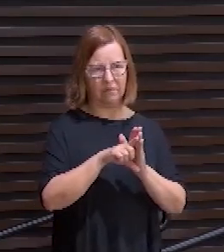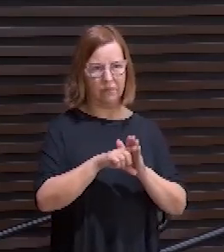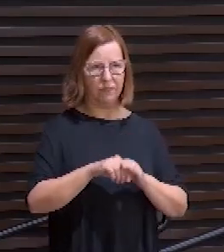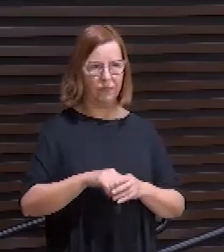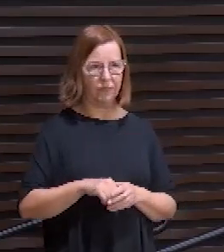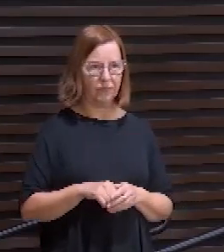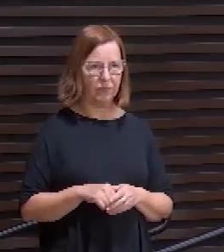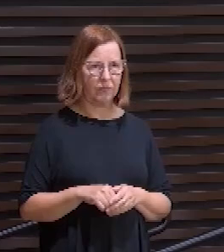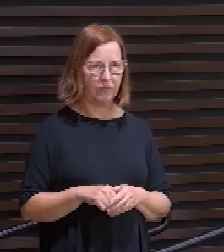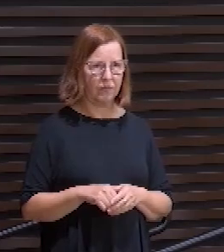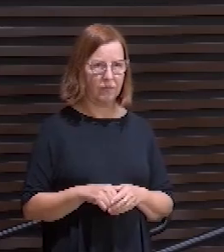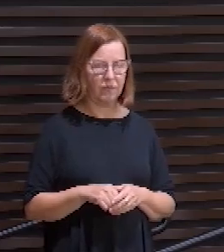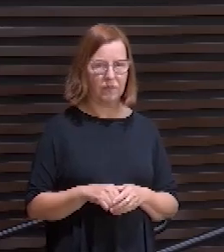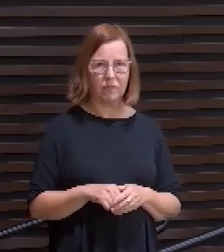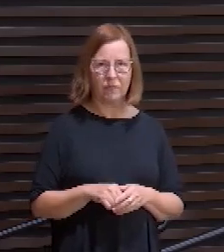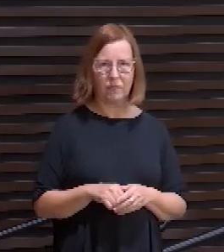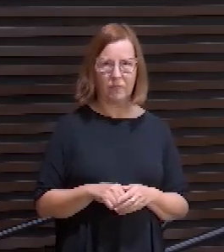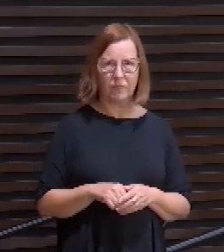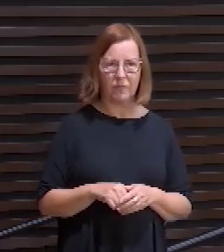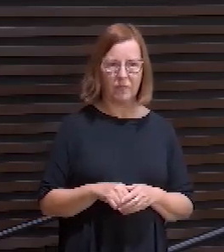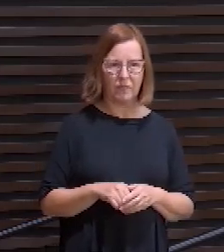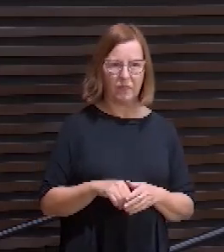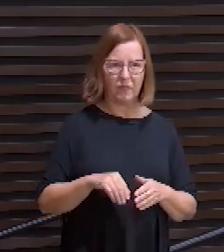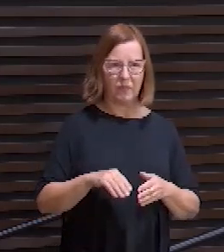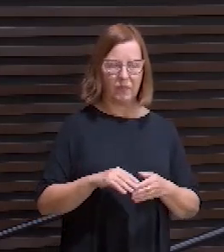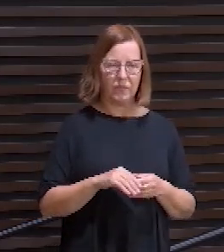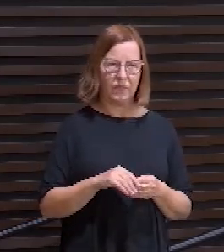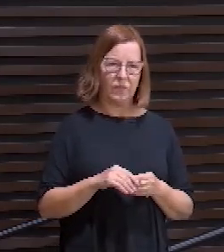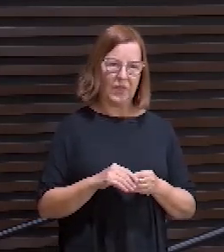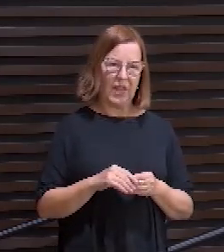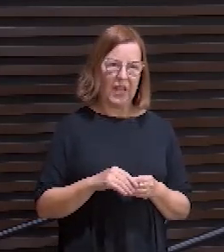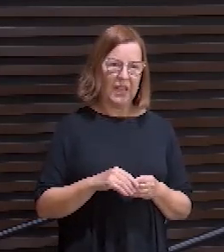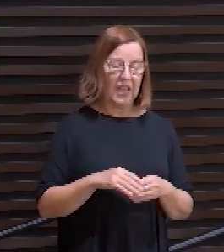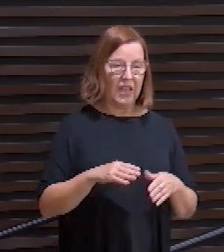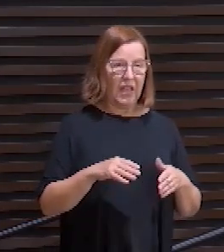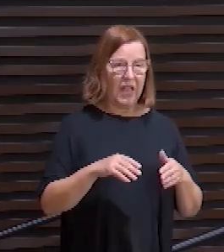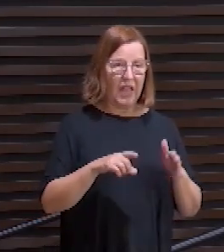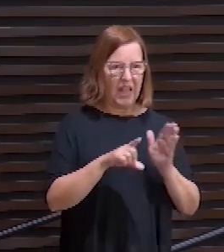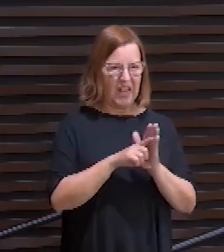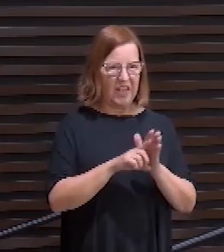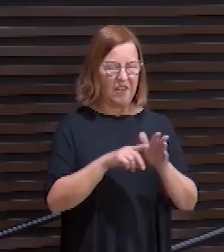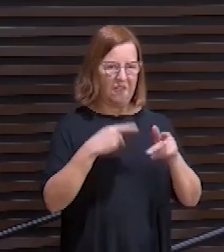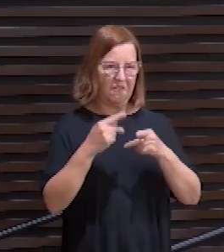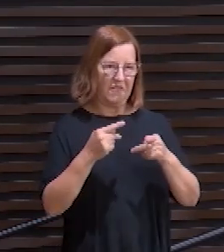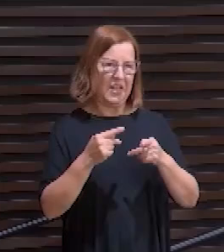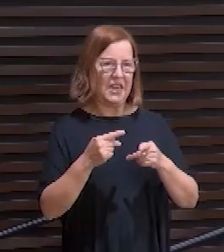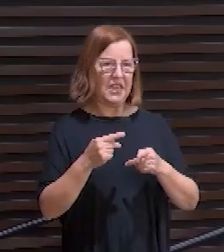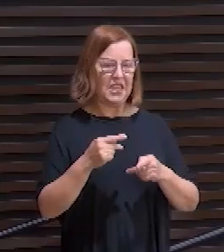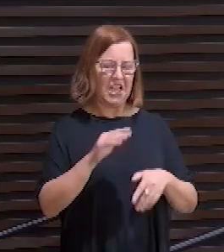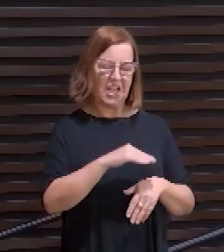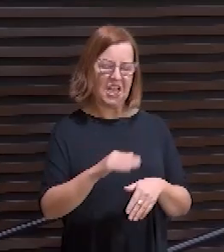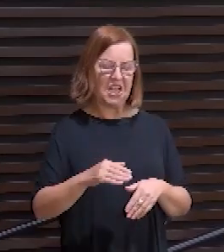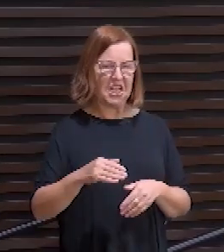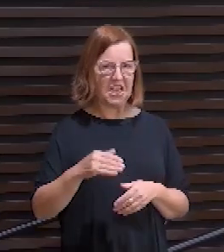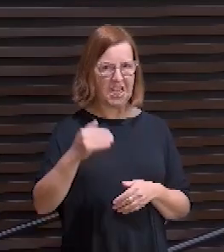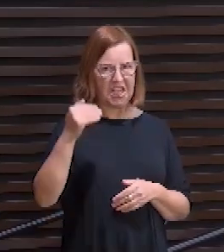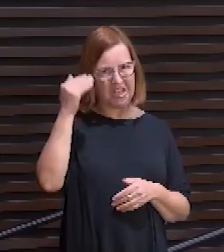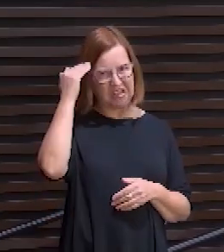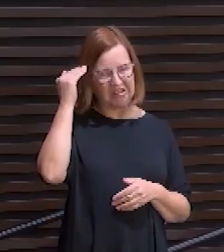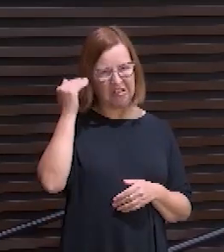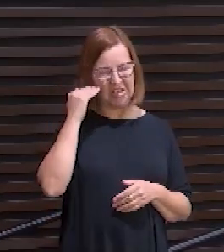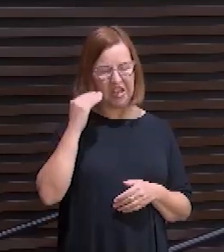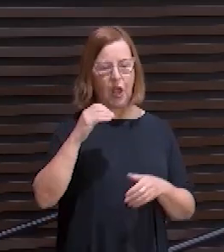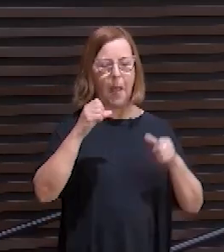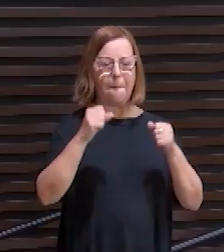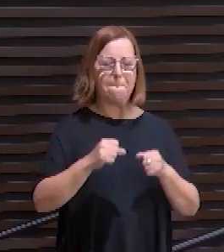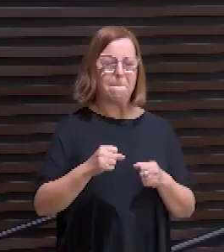Nesse mesmo Código Civil diz que a criança e adolescente devem ter autonomia sobre o seu desejo. Isto é, se ele resolve, por exemplo, que ele é